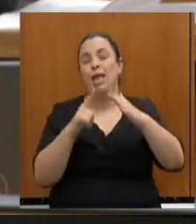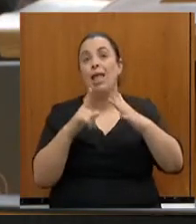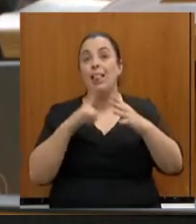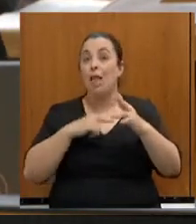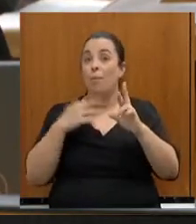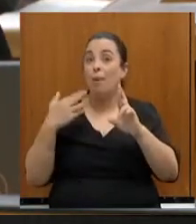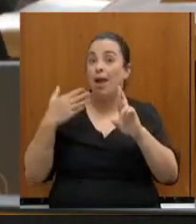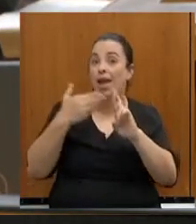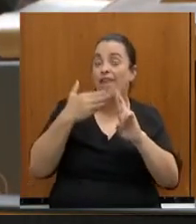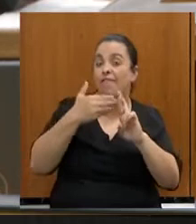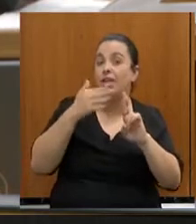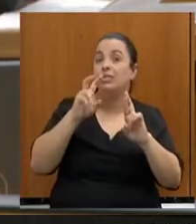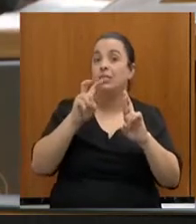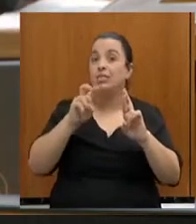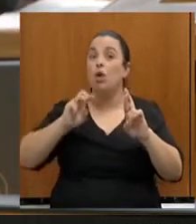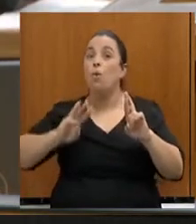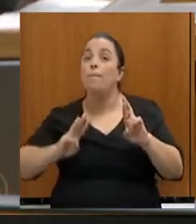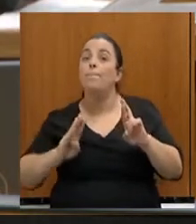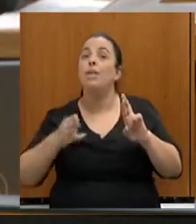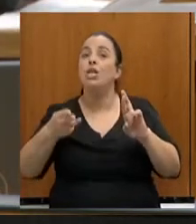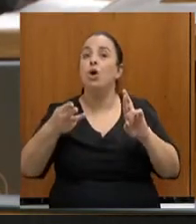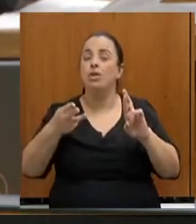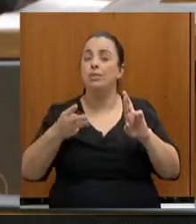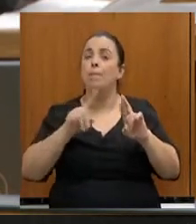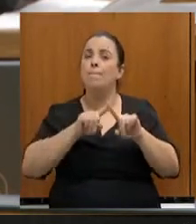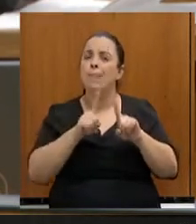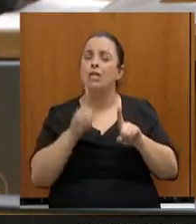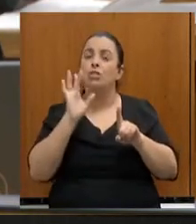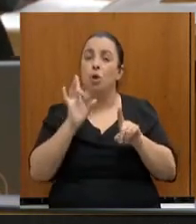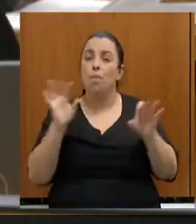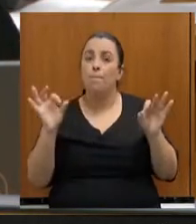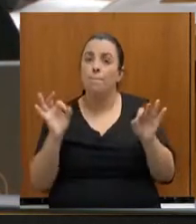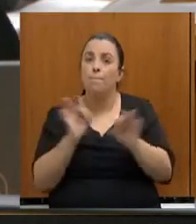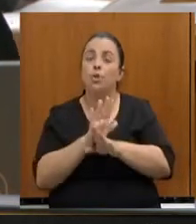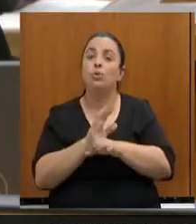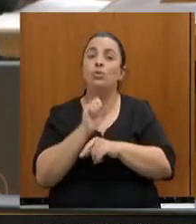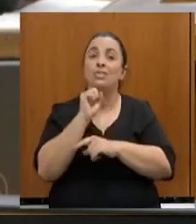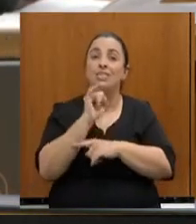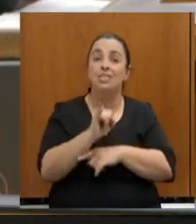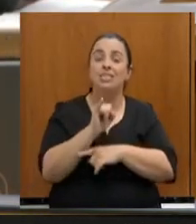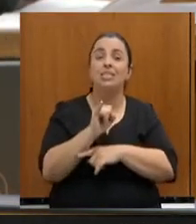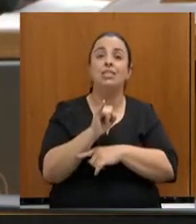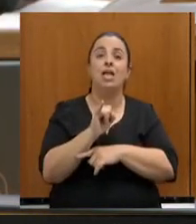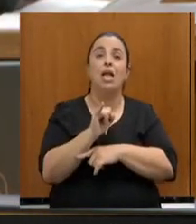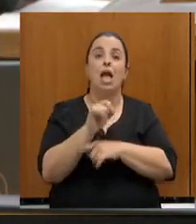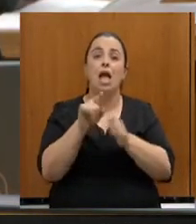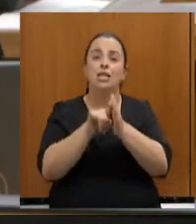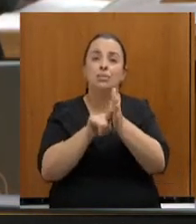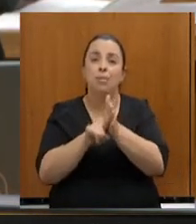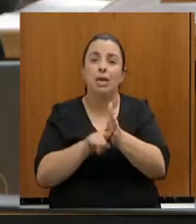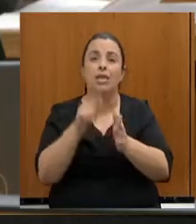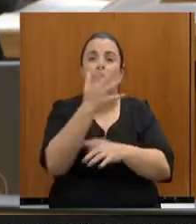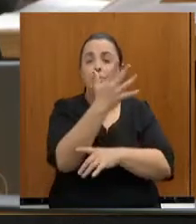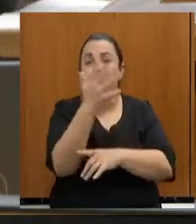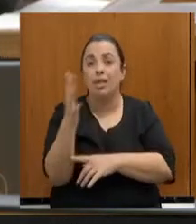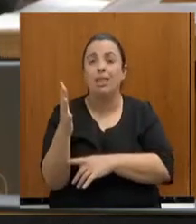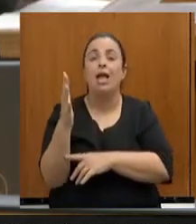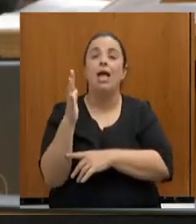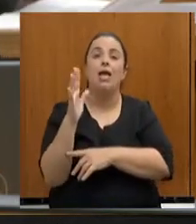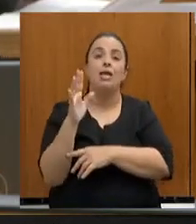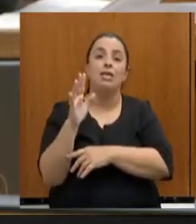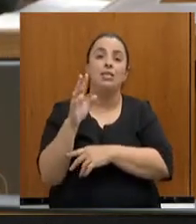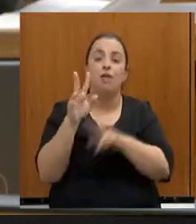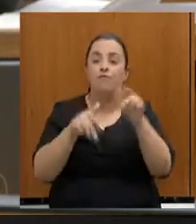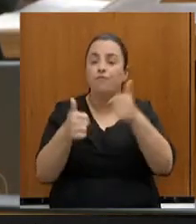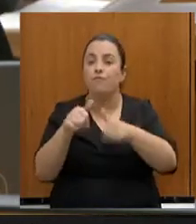ela só será dada como concluída quando os indicadores ambientais daquela bacia do Paraopeba se recuperarem